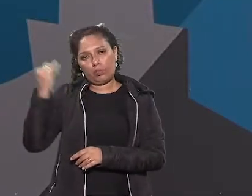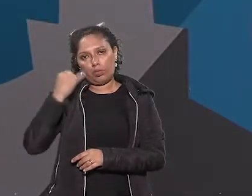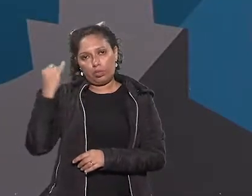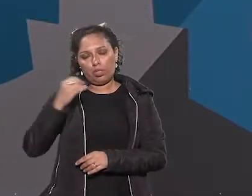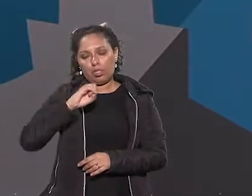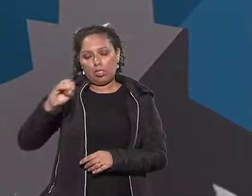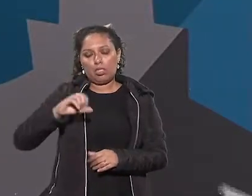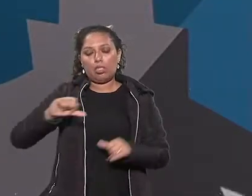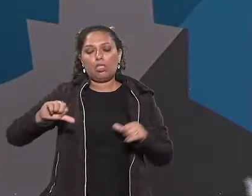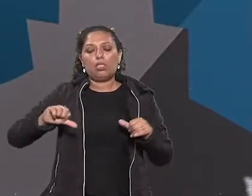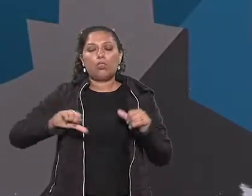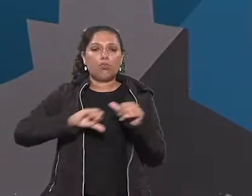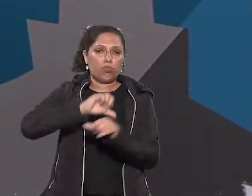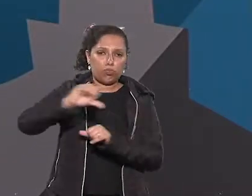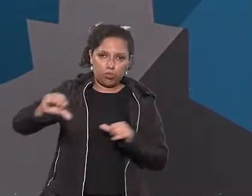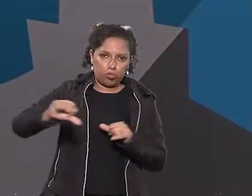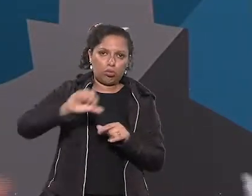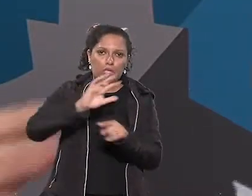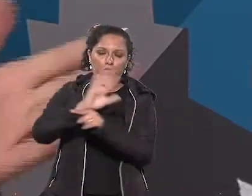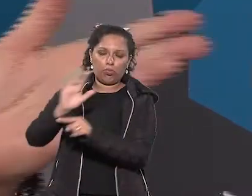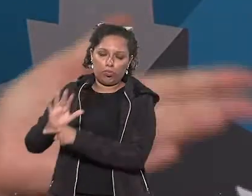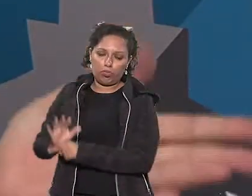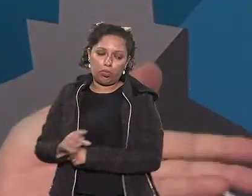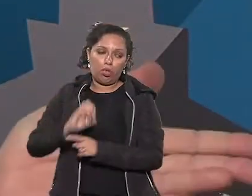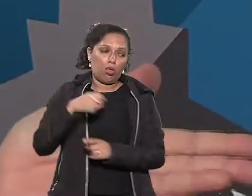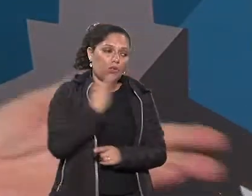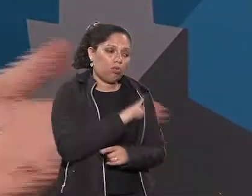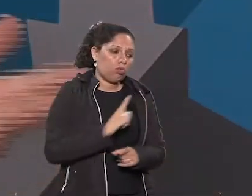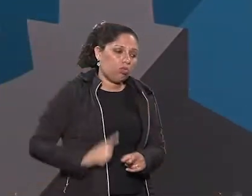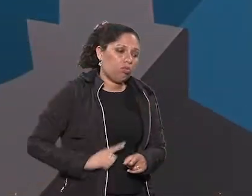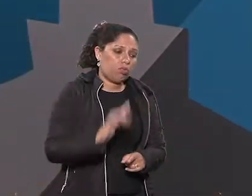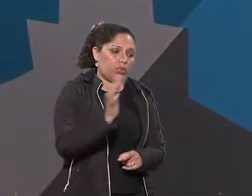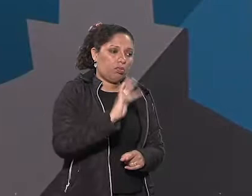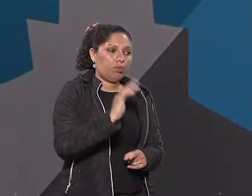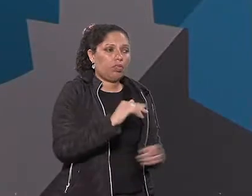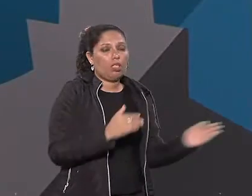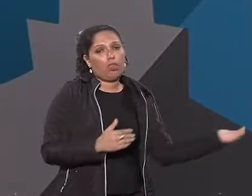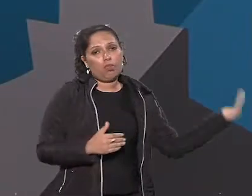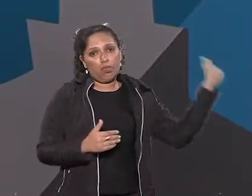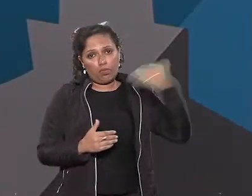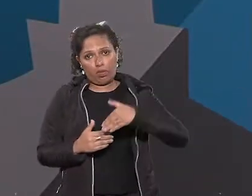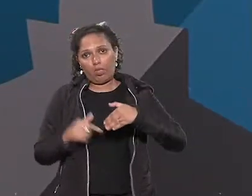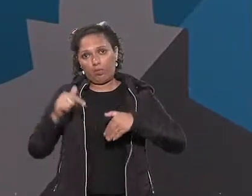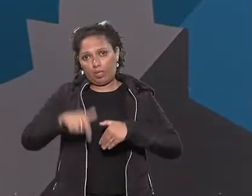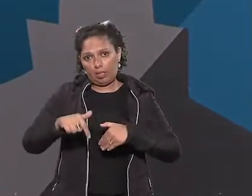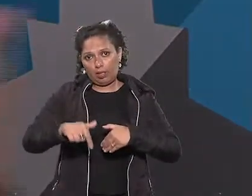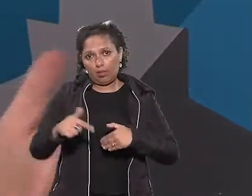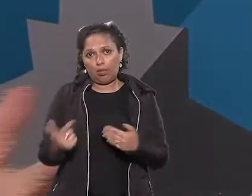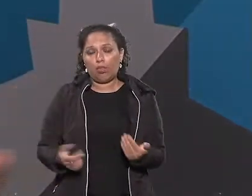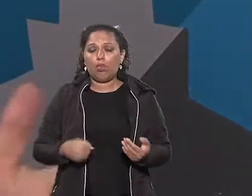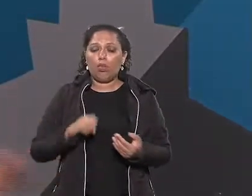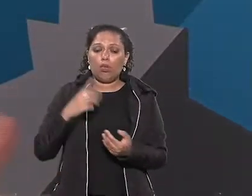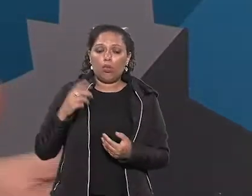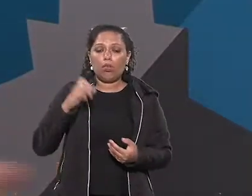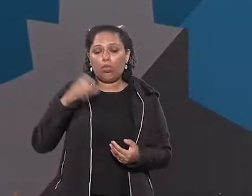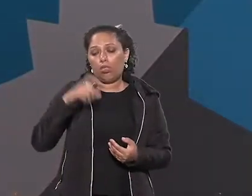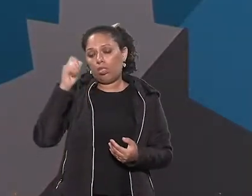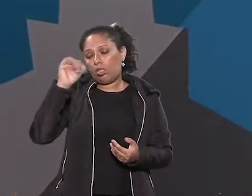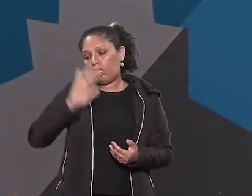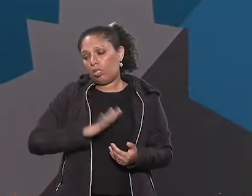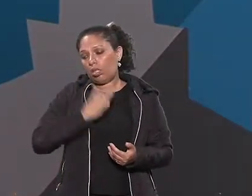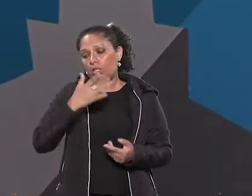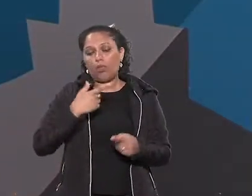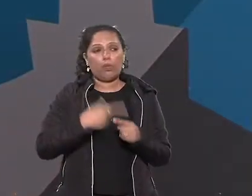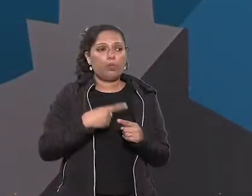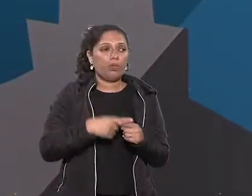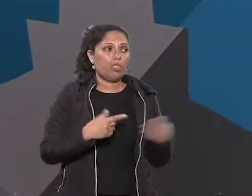Ou renova o regime em outras bases, ou a União faz a intervenção no Rio de Janeiro, que é um péssimo negócio para a União. Sabe